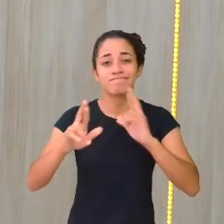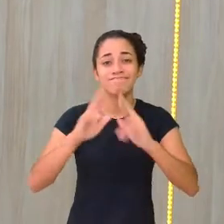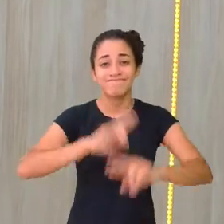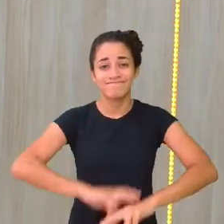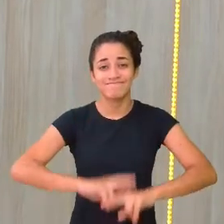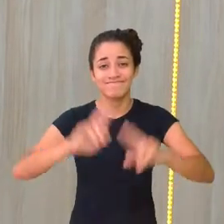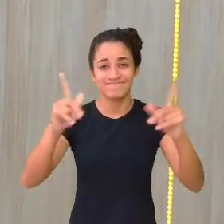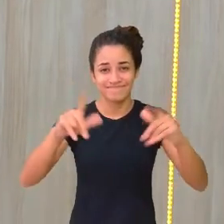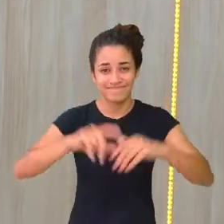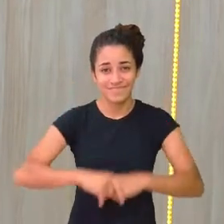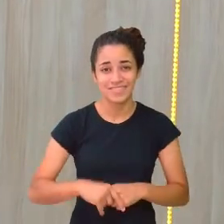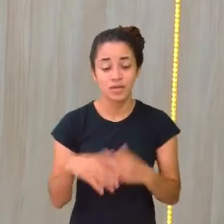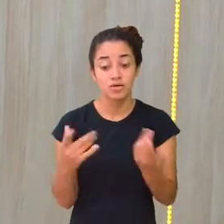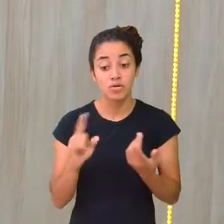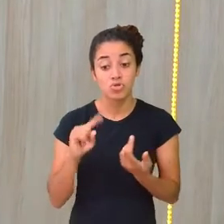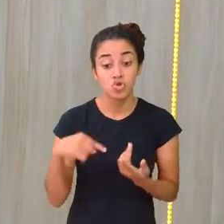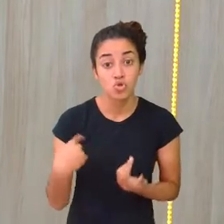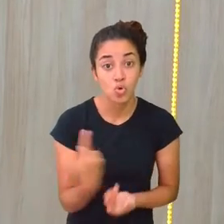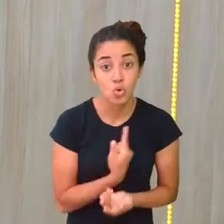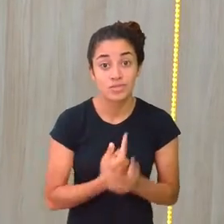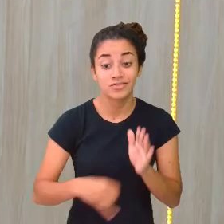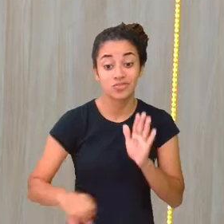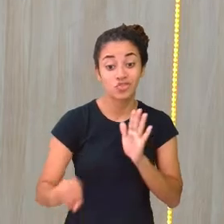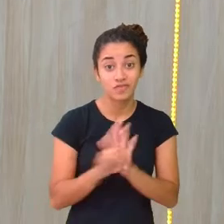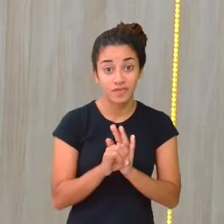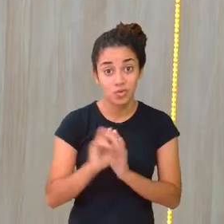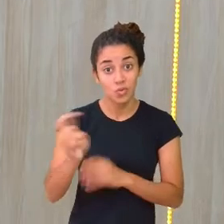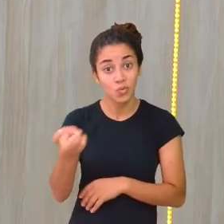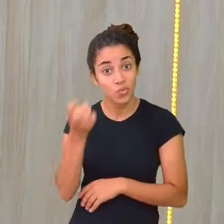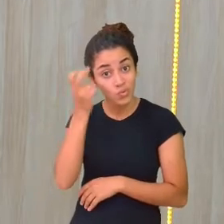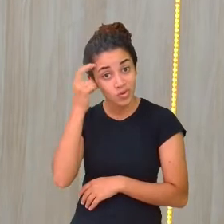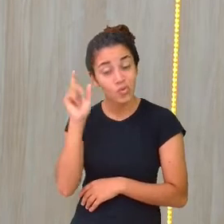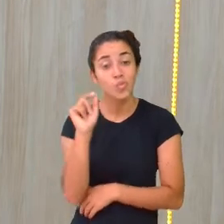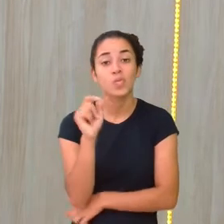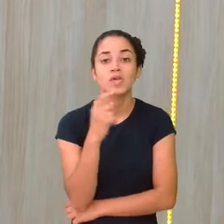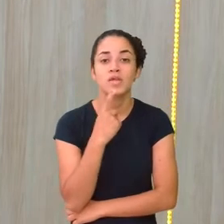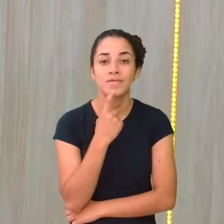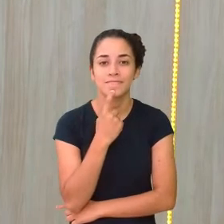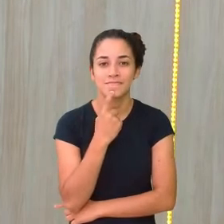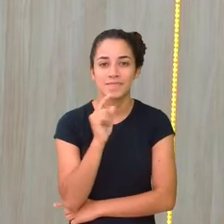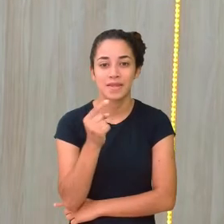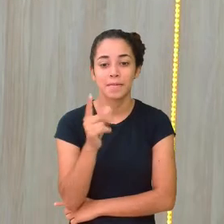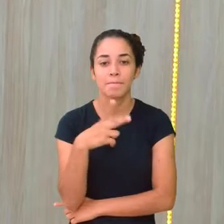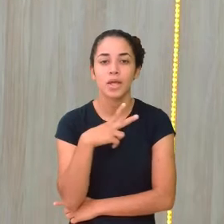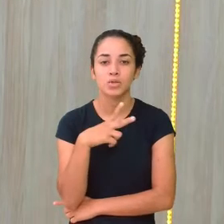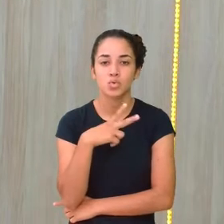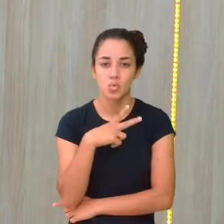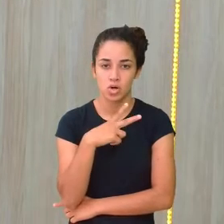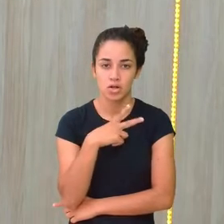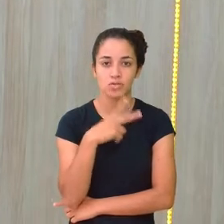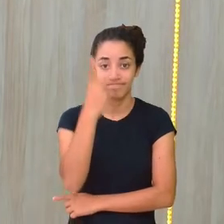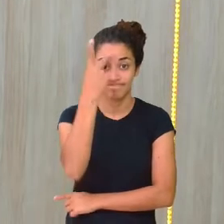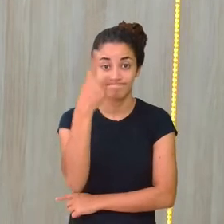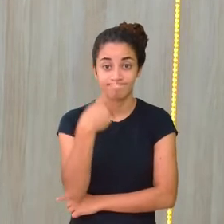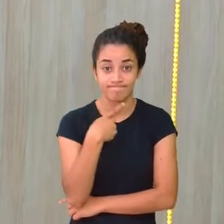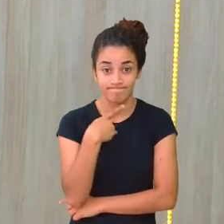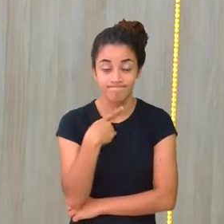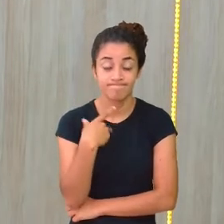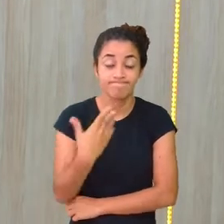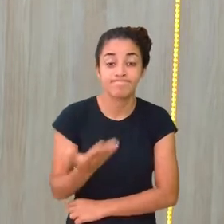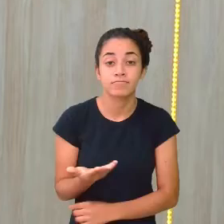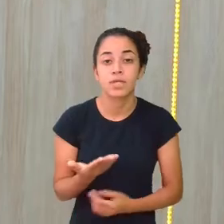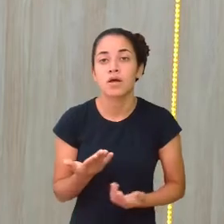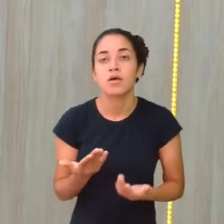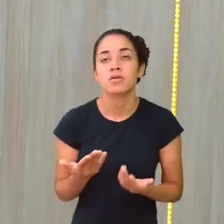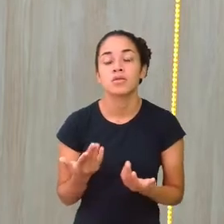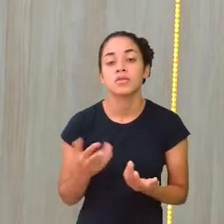a nossa identificação cultural, ela é o quê? Particular. Então, não tem aquela coisa